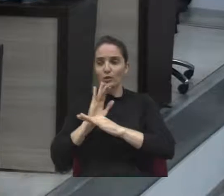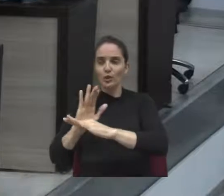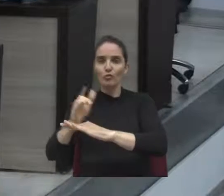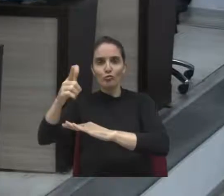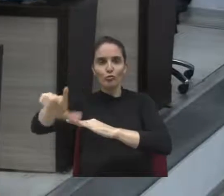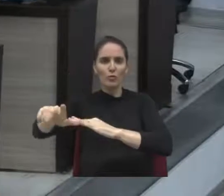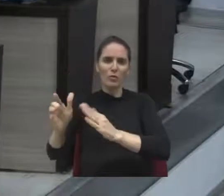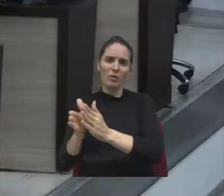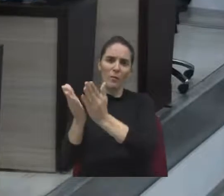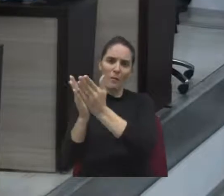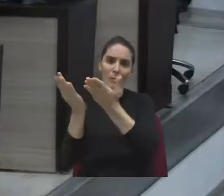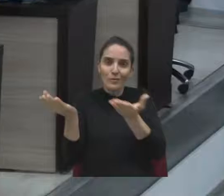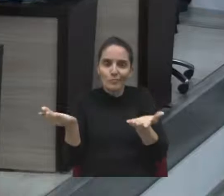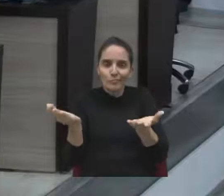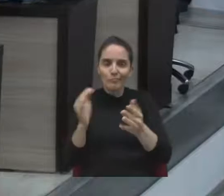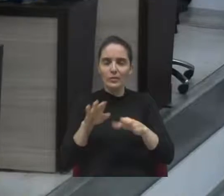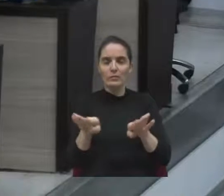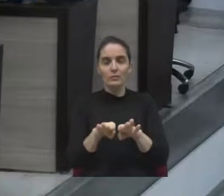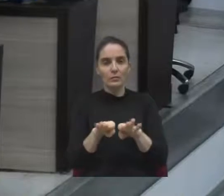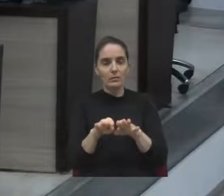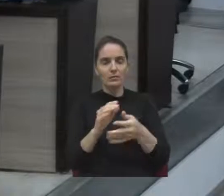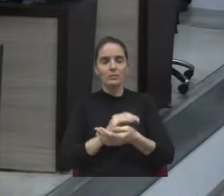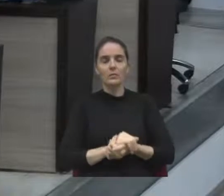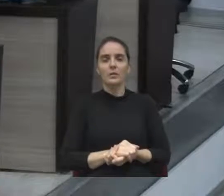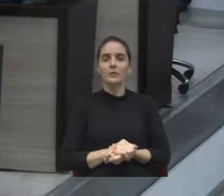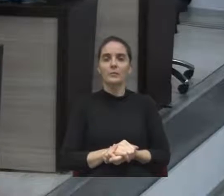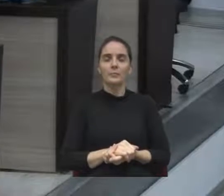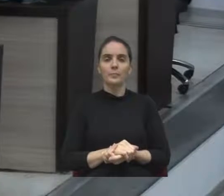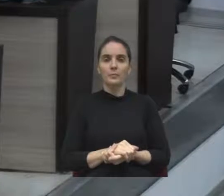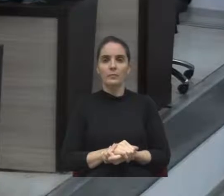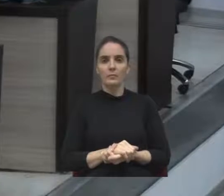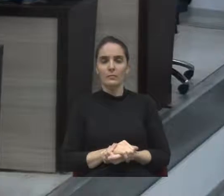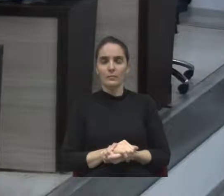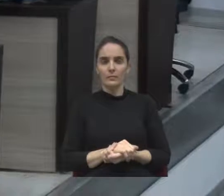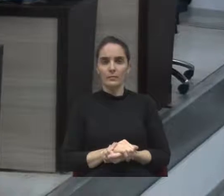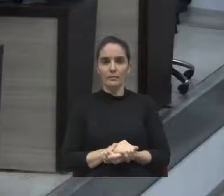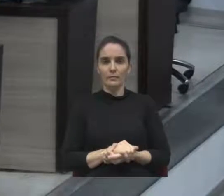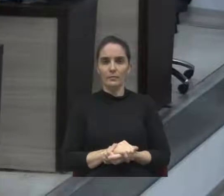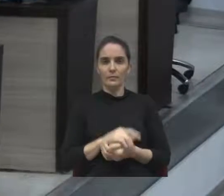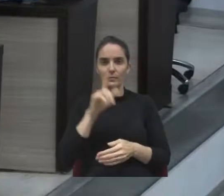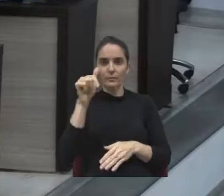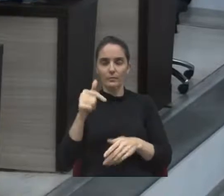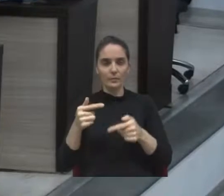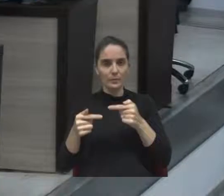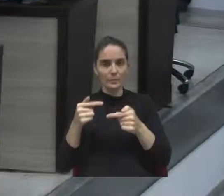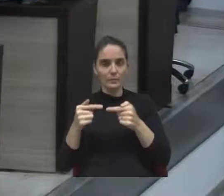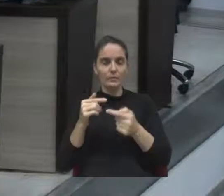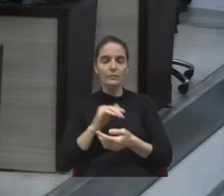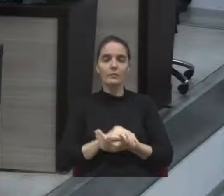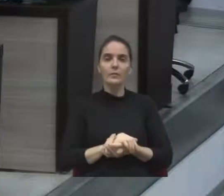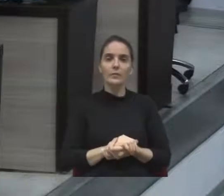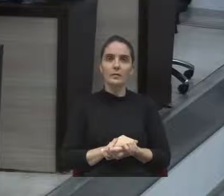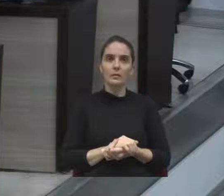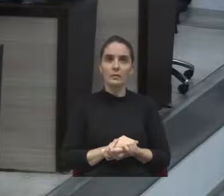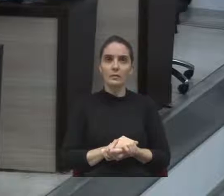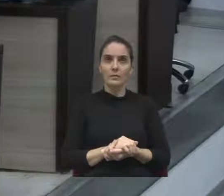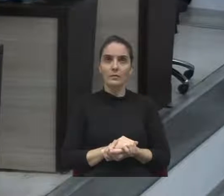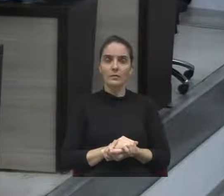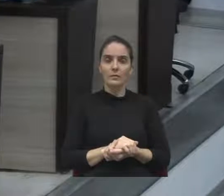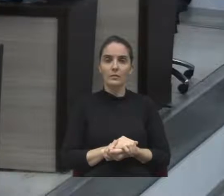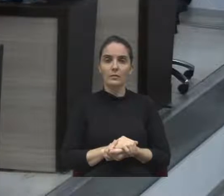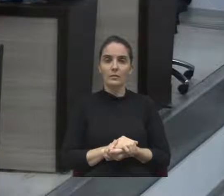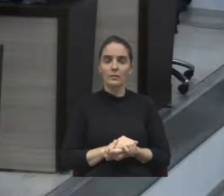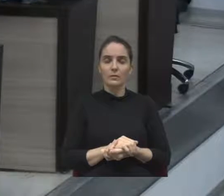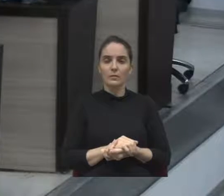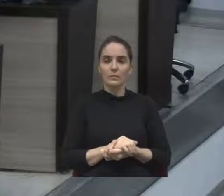colocação que eu achei muito interessante, achei muito pertinente, qualquer hora ou outra nós vamos poder debater nessa casa, é com relação ao reconhecimento